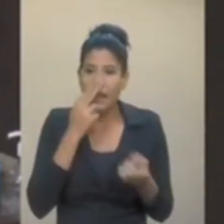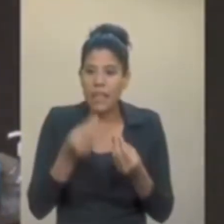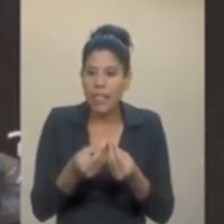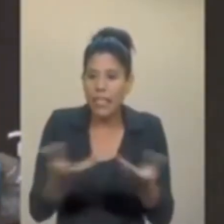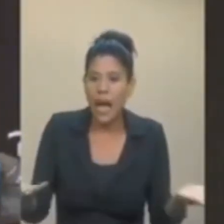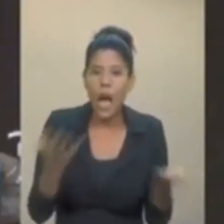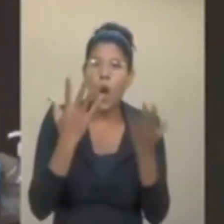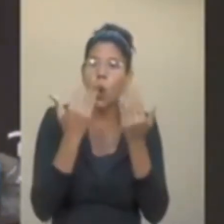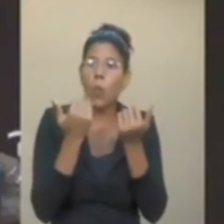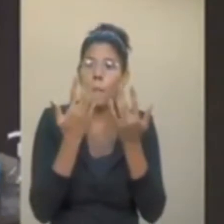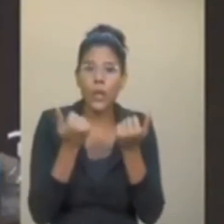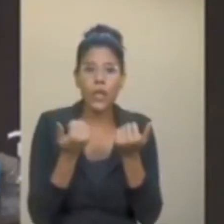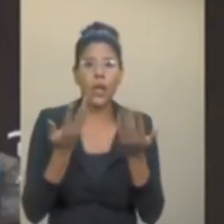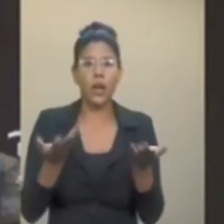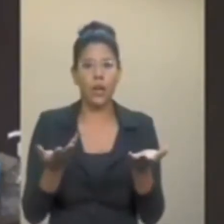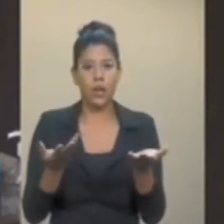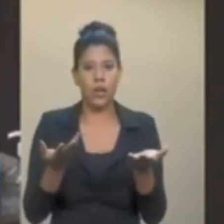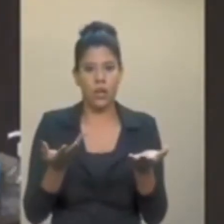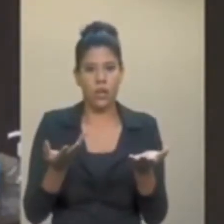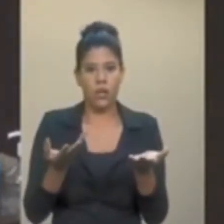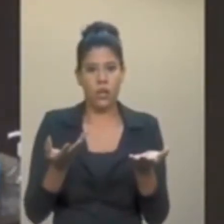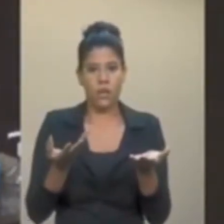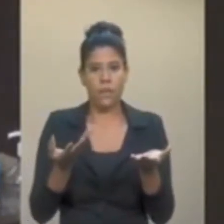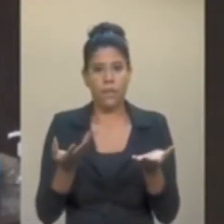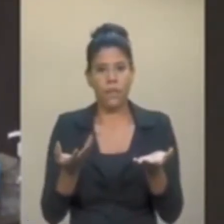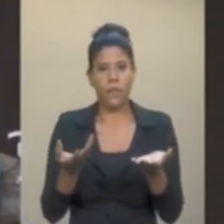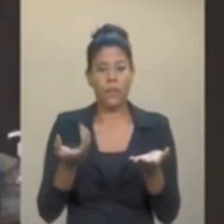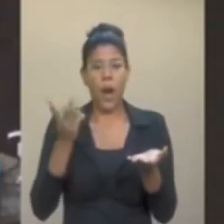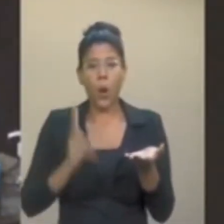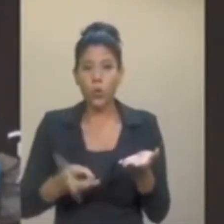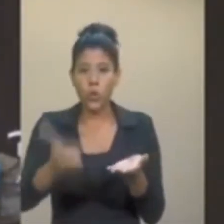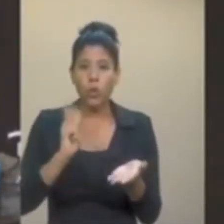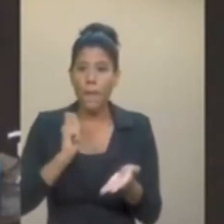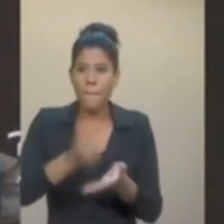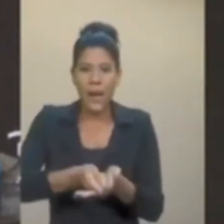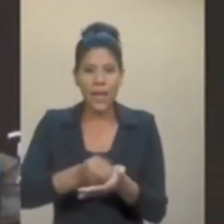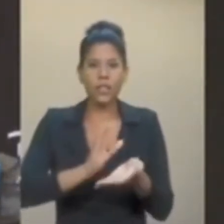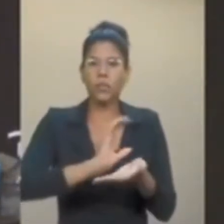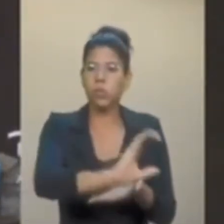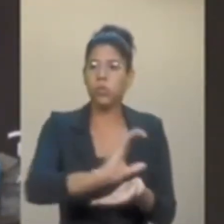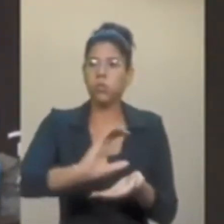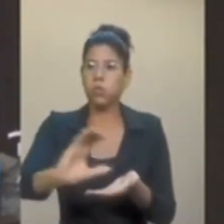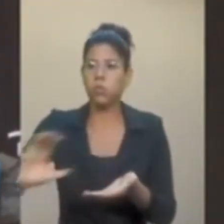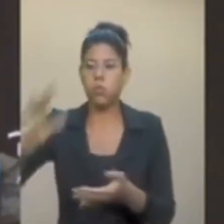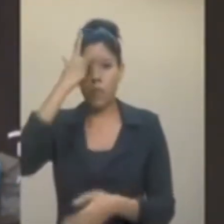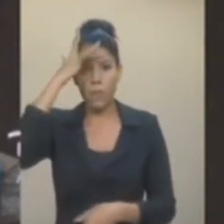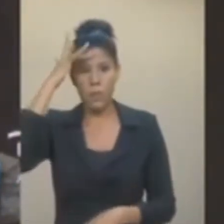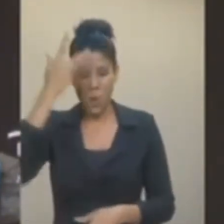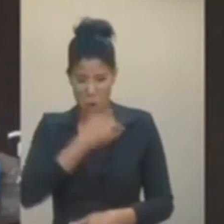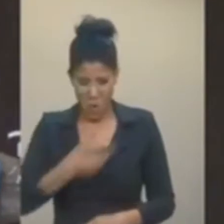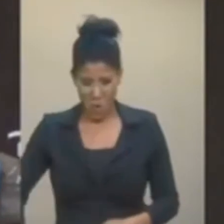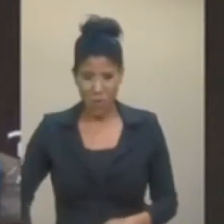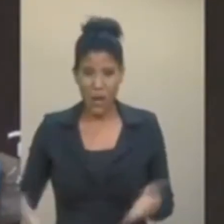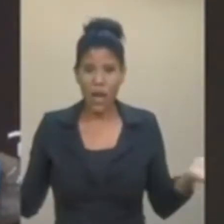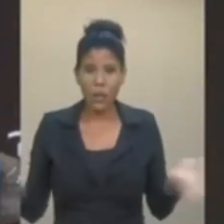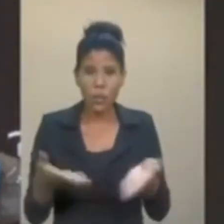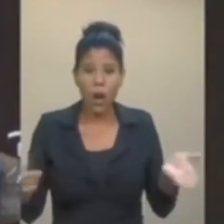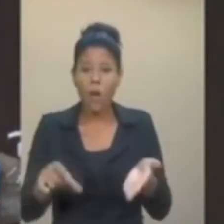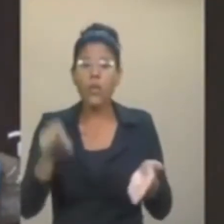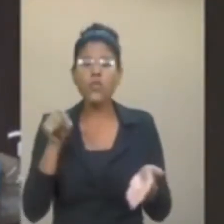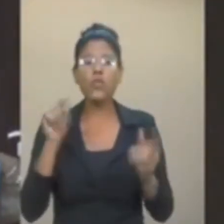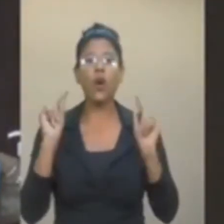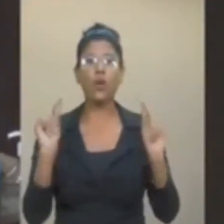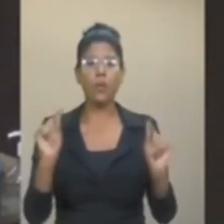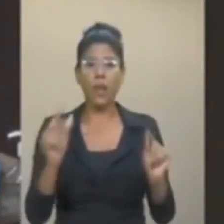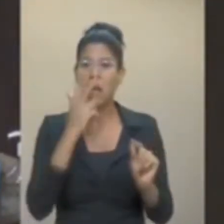pela manutenção de auxílios emergenciais e renda básica, o governo atual, ele, sobretudo,